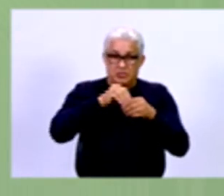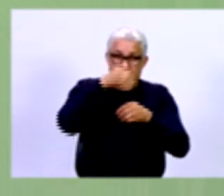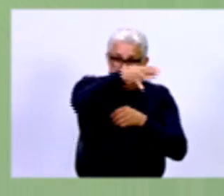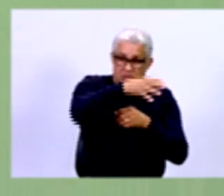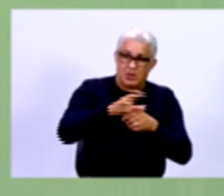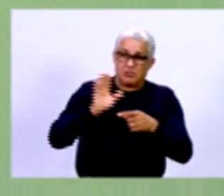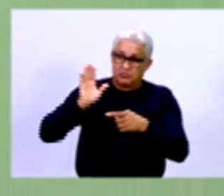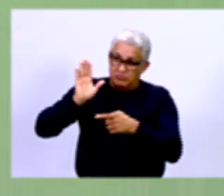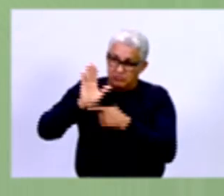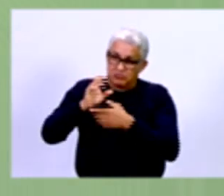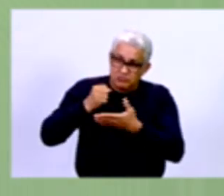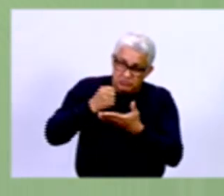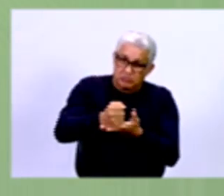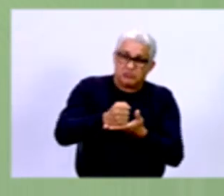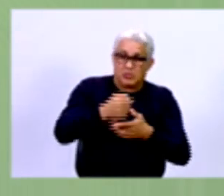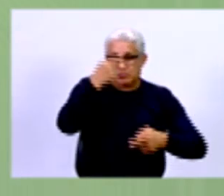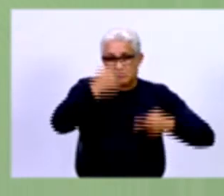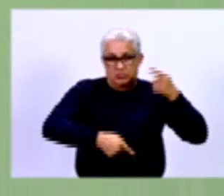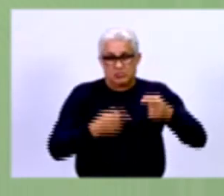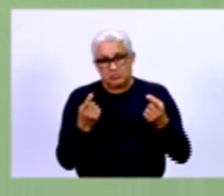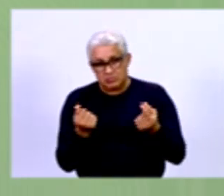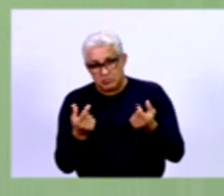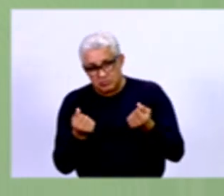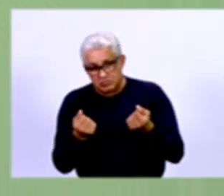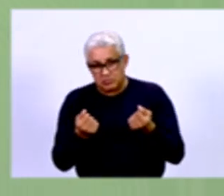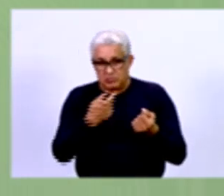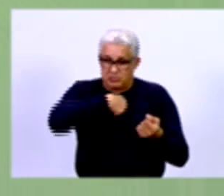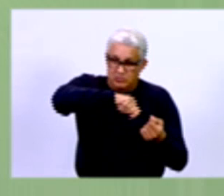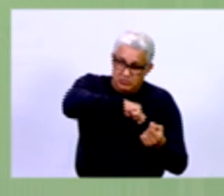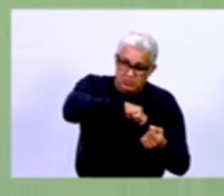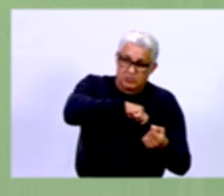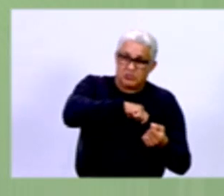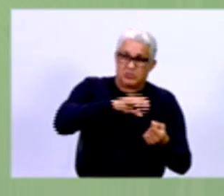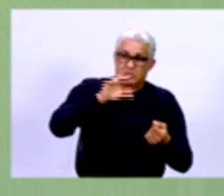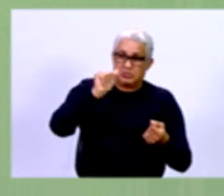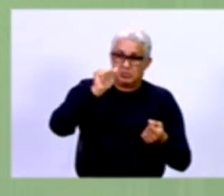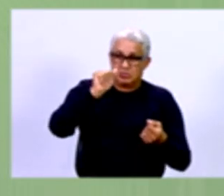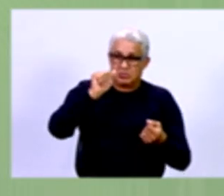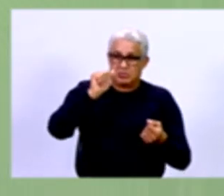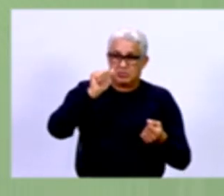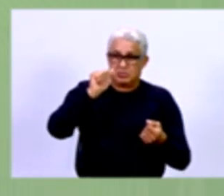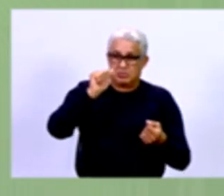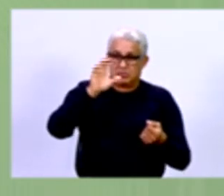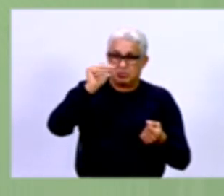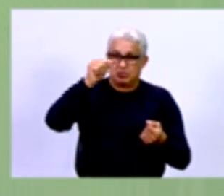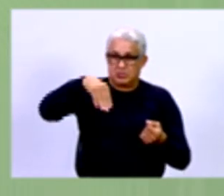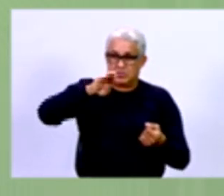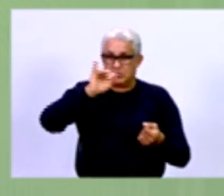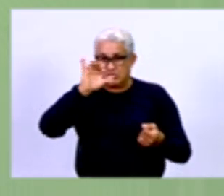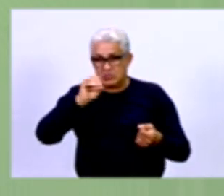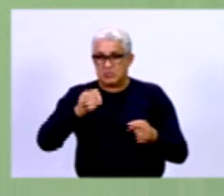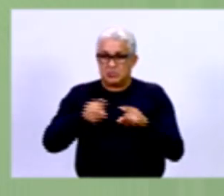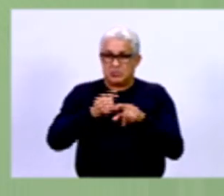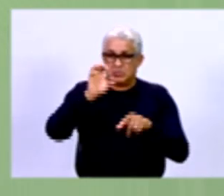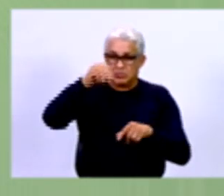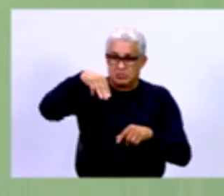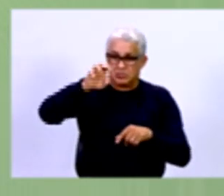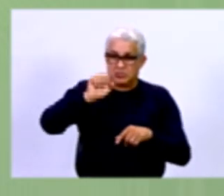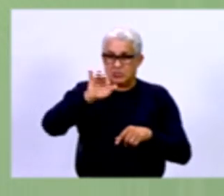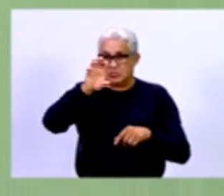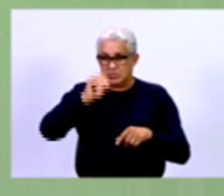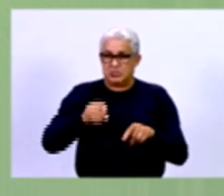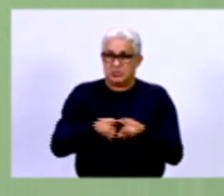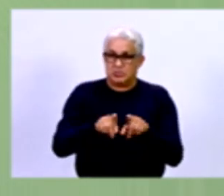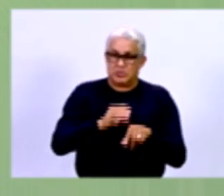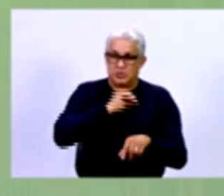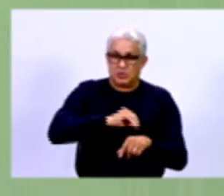auxiliar na formulação de políticas monetárias, política fiscal, política cambial, política comercial. O balanço de pagamentos contém o registro